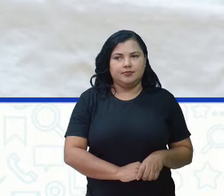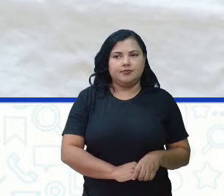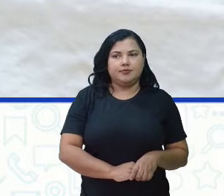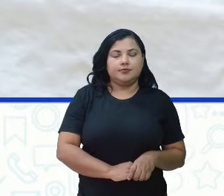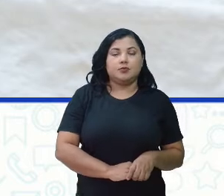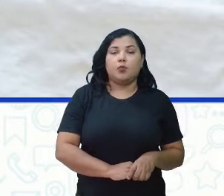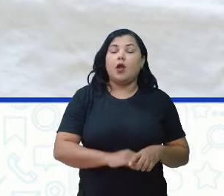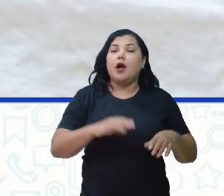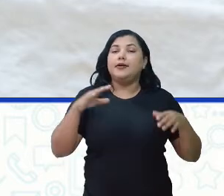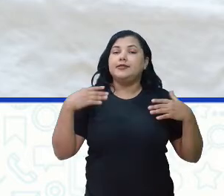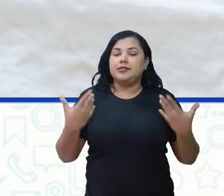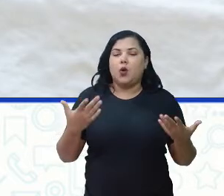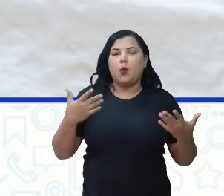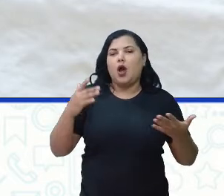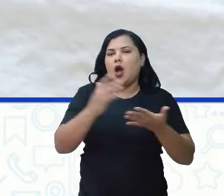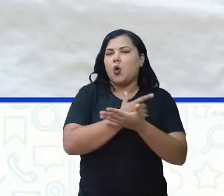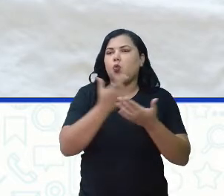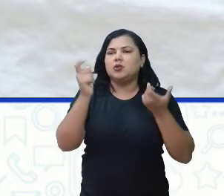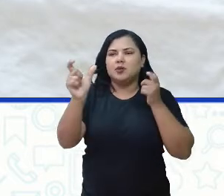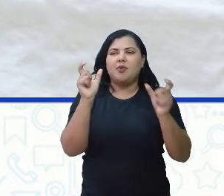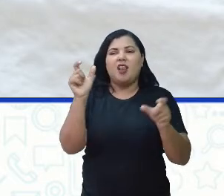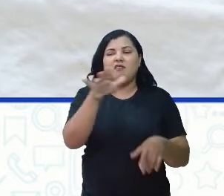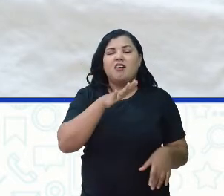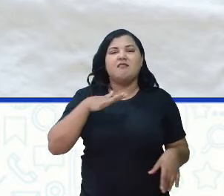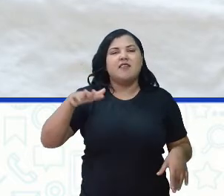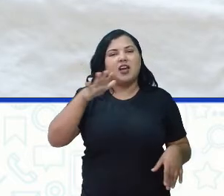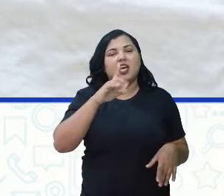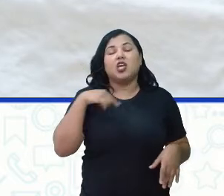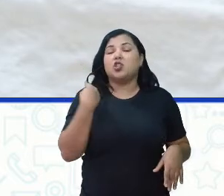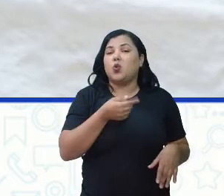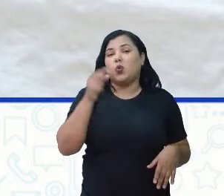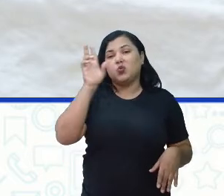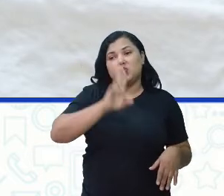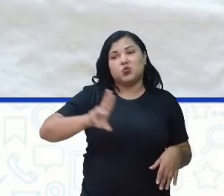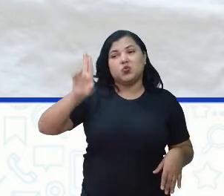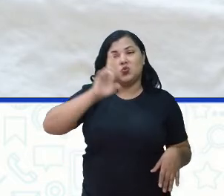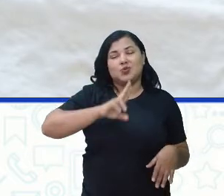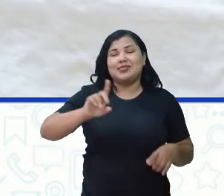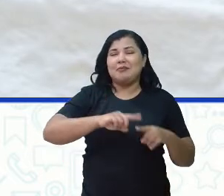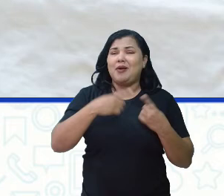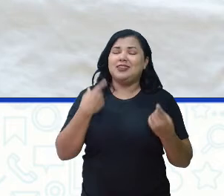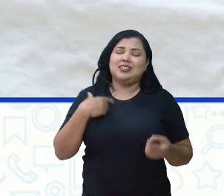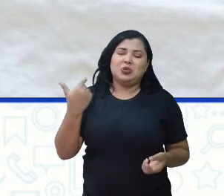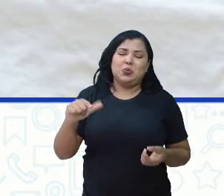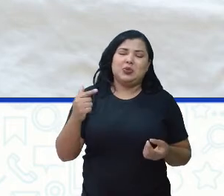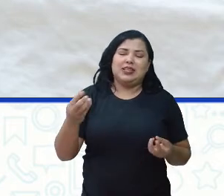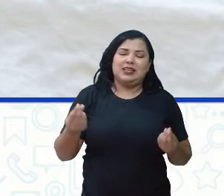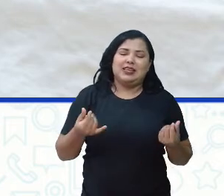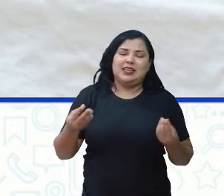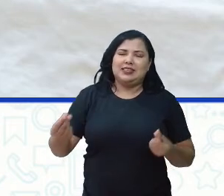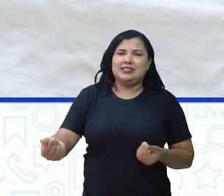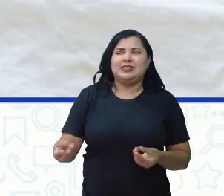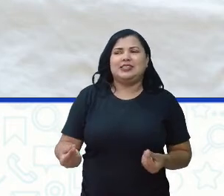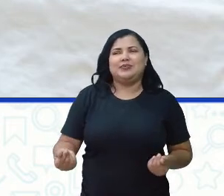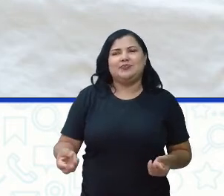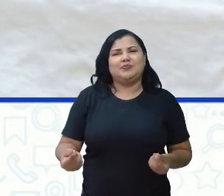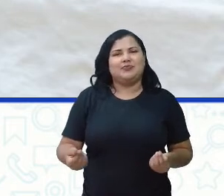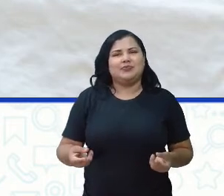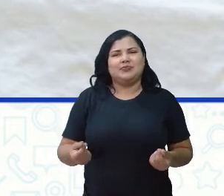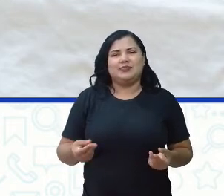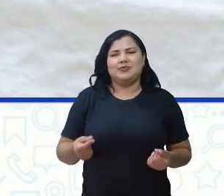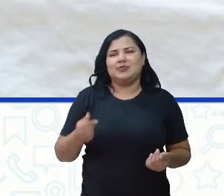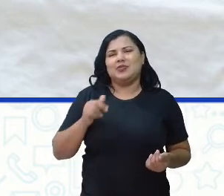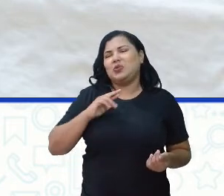Alguns exemplos de palavras vagas que a gente diz e utiliza, mas que elas não têm assim a gente